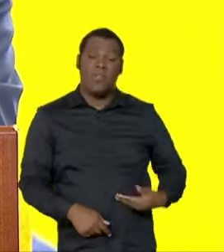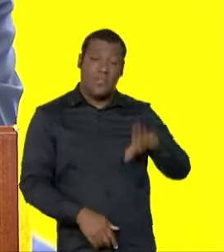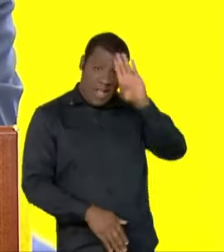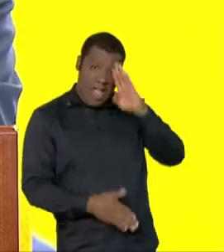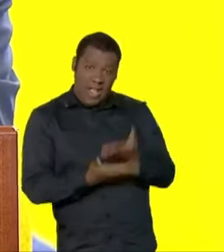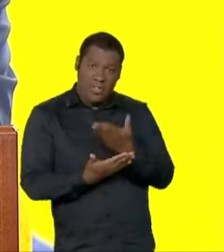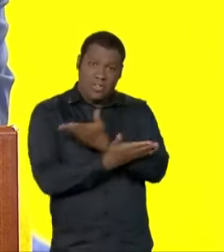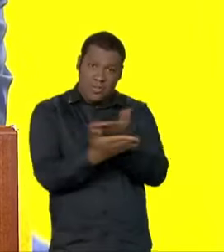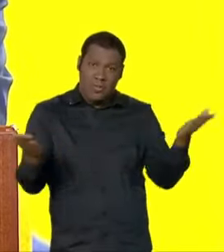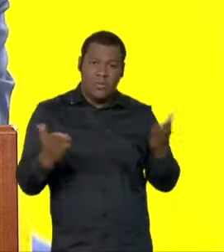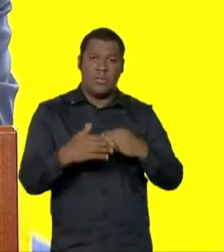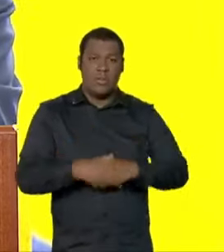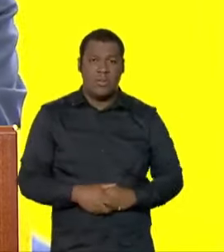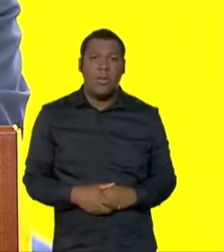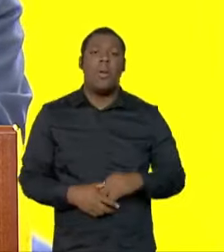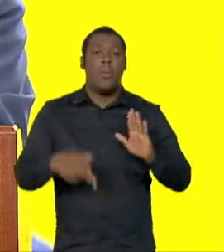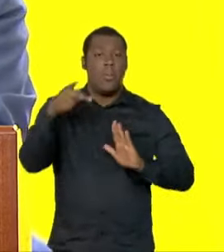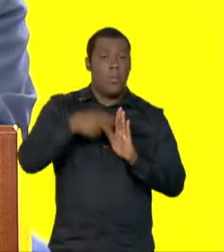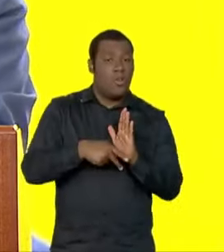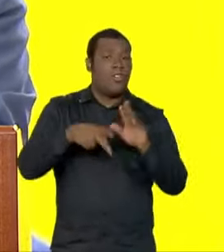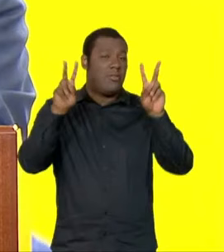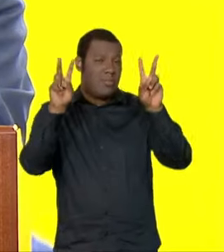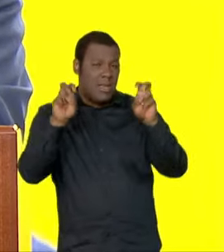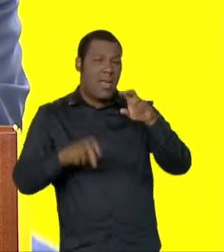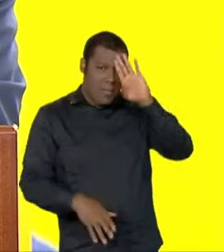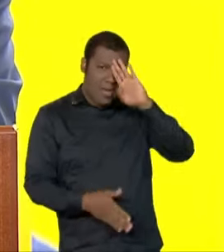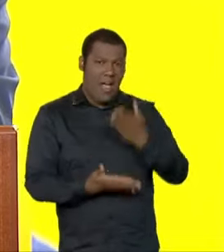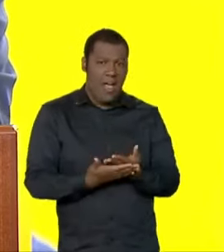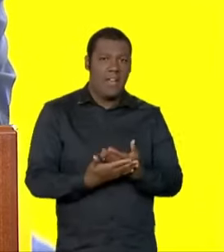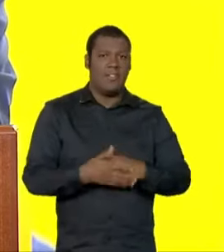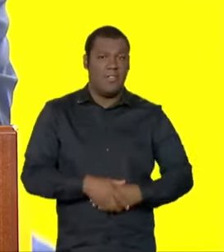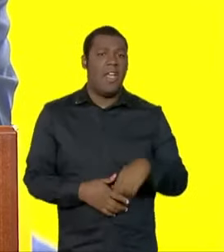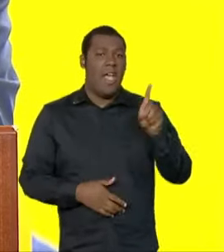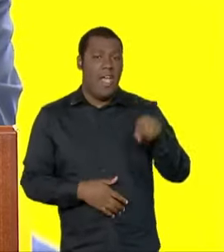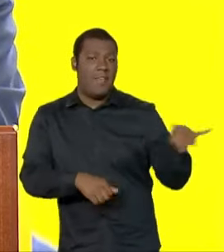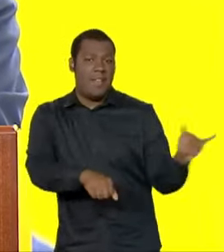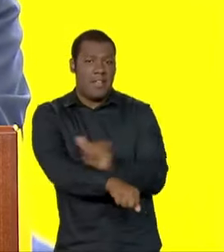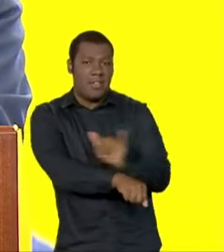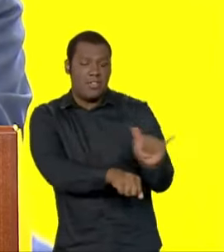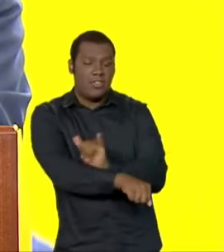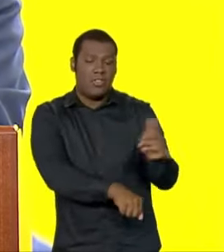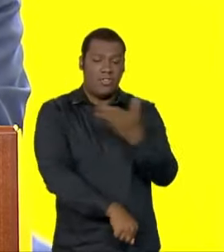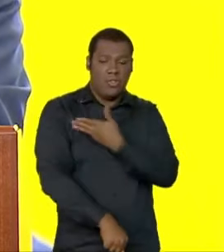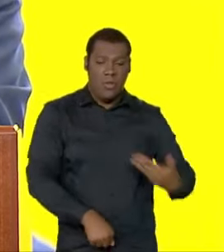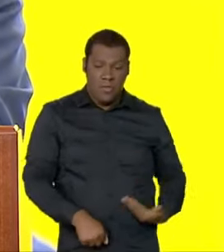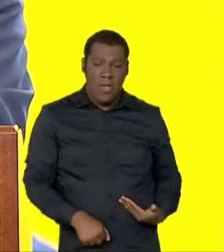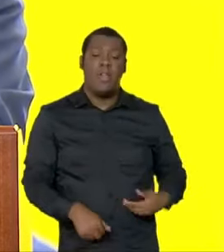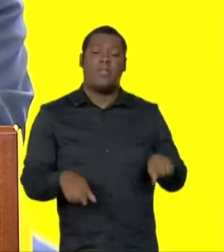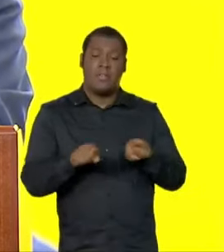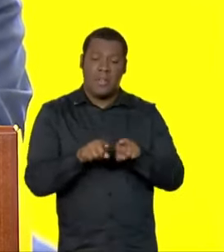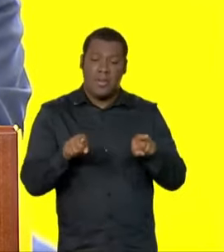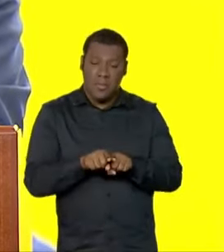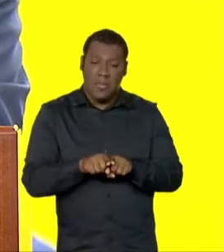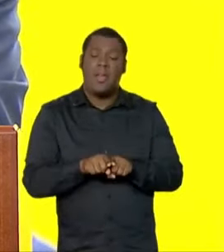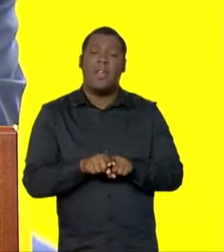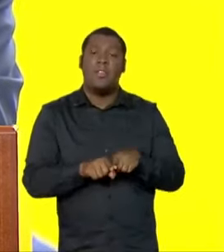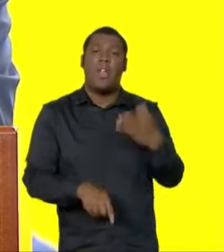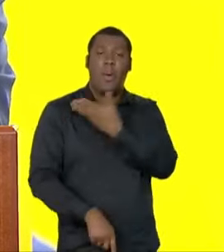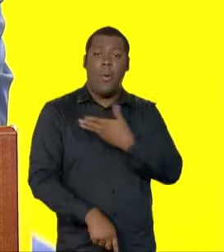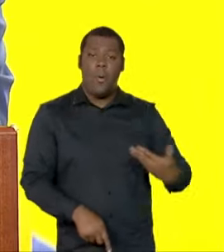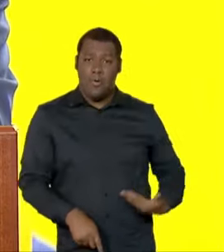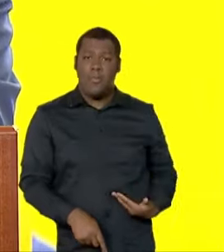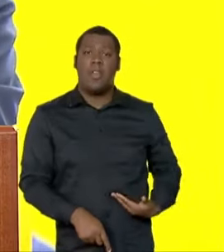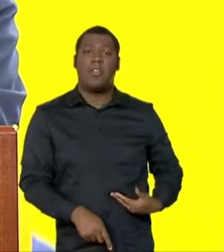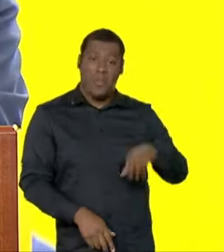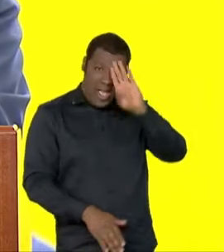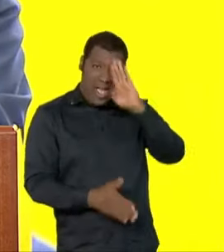você. O programa Acredita é mais do que um conjunto de medidas governamentais. É a expressão da confiança do